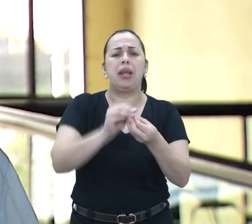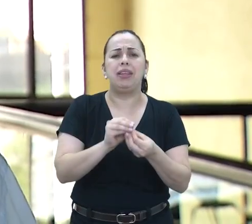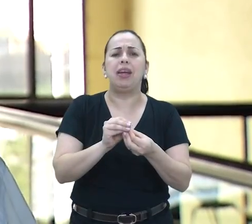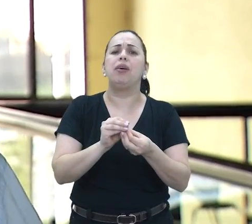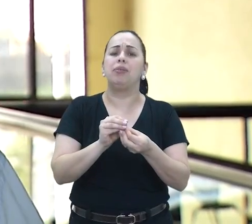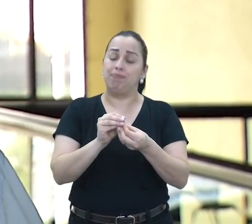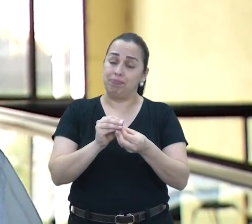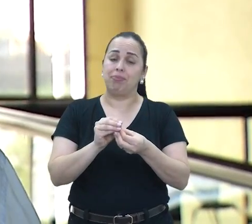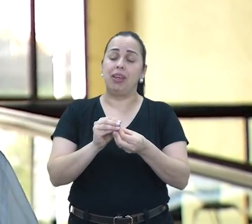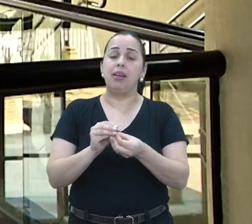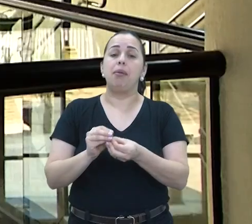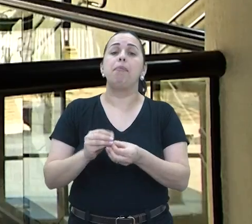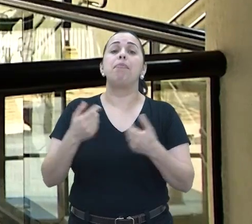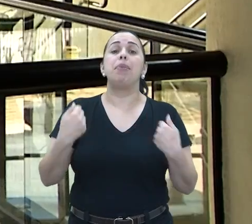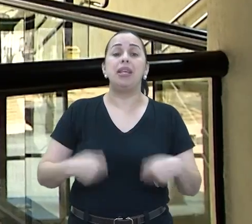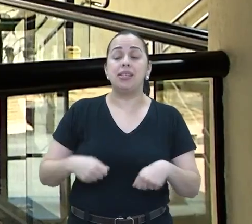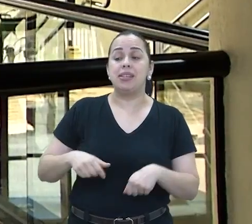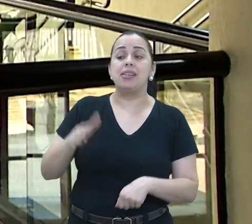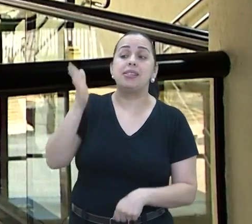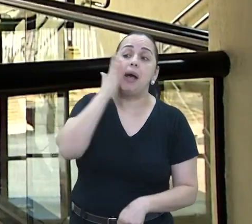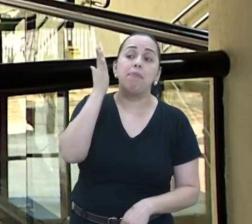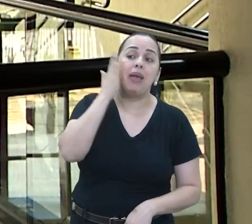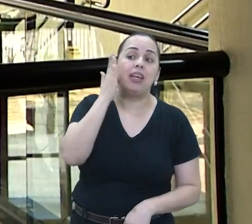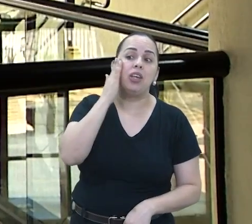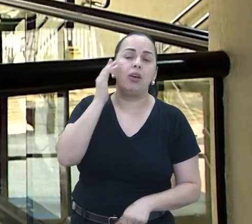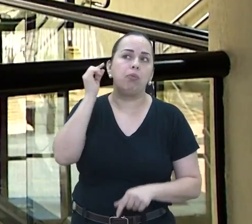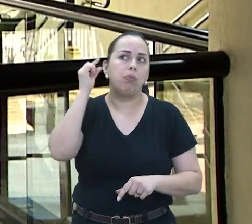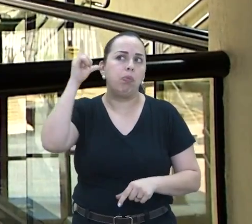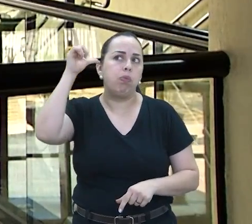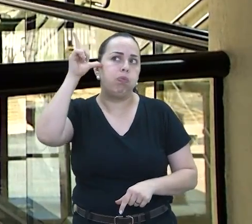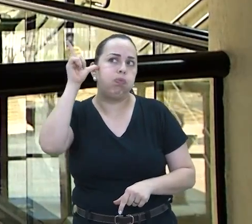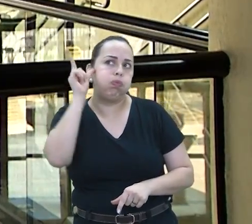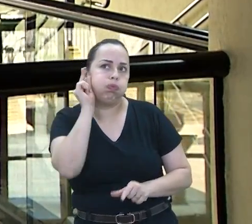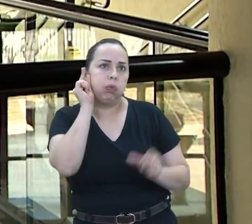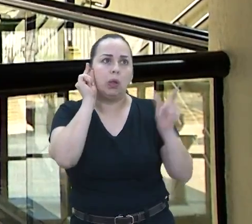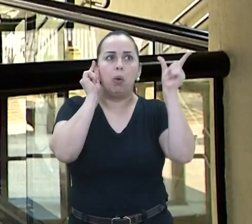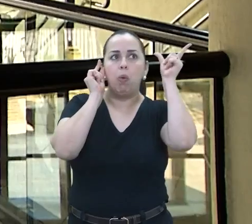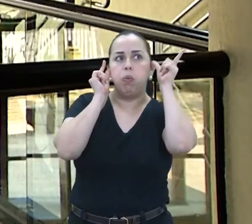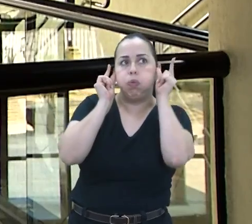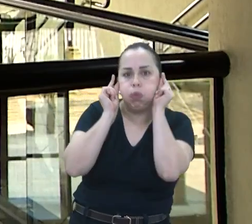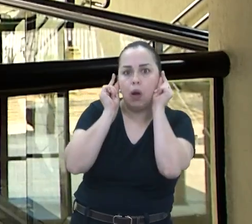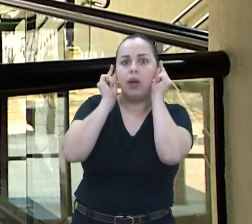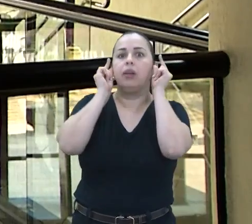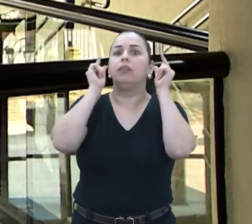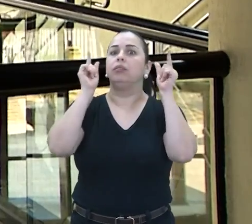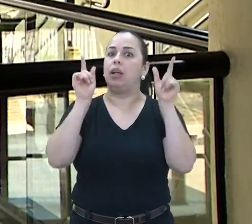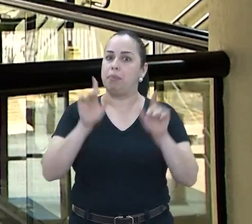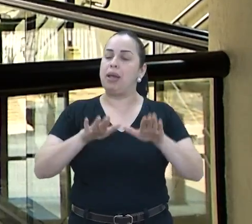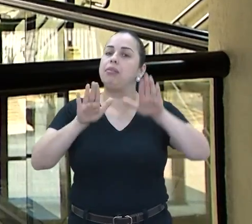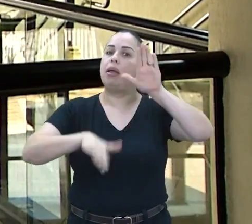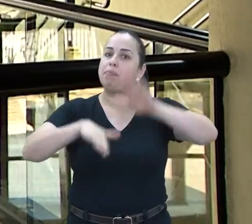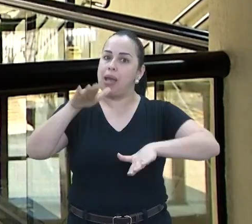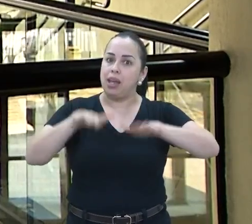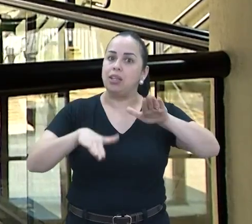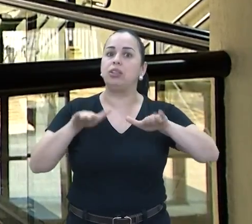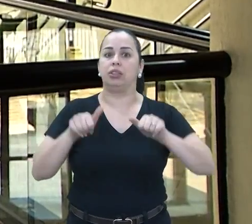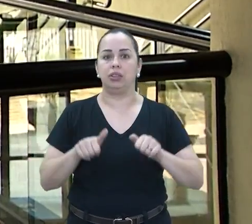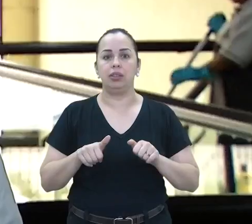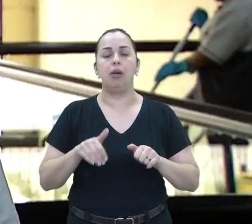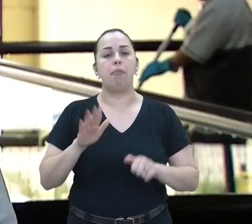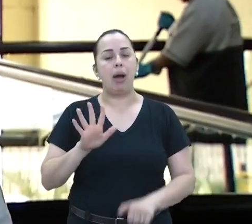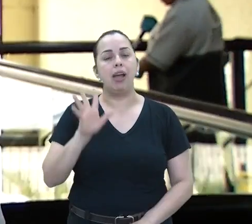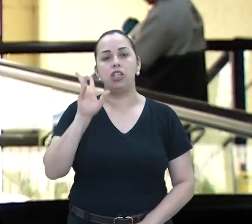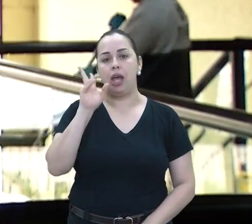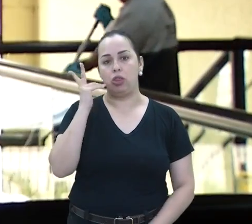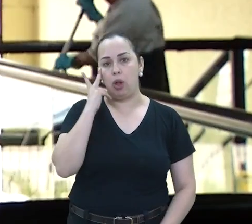para entender essa realidade é saber que a perda auditiva pode ter graus e causas diferentes, dependendo da fase da vida.